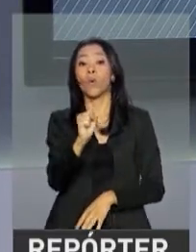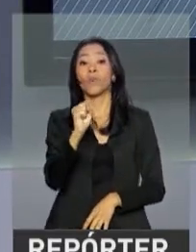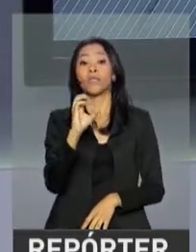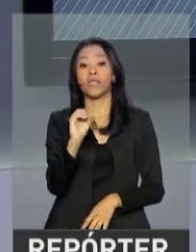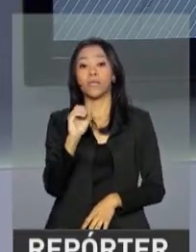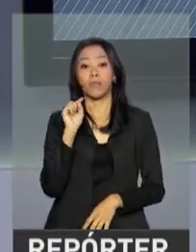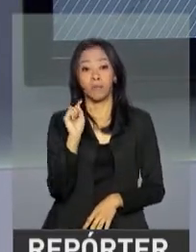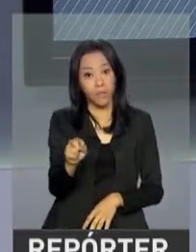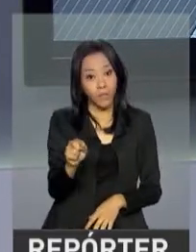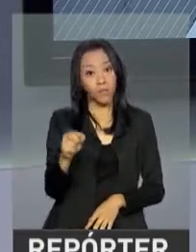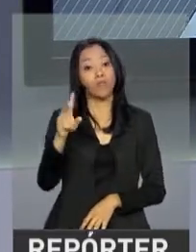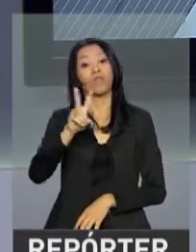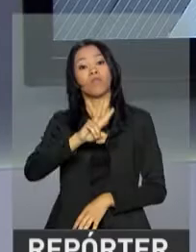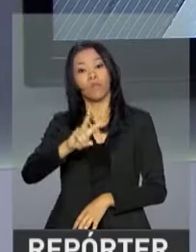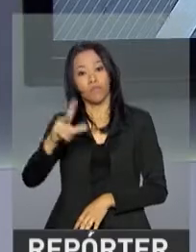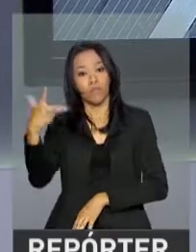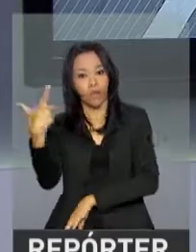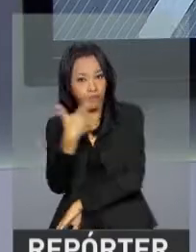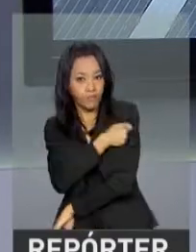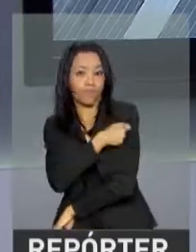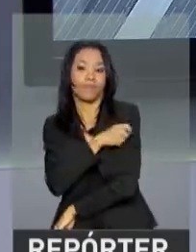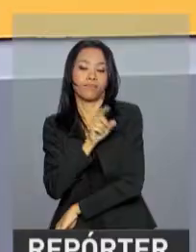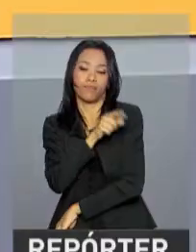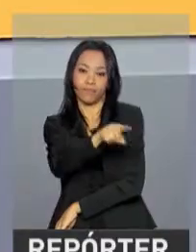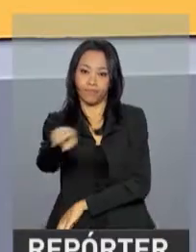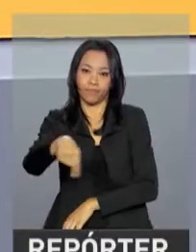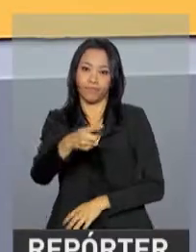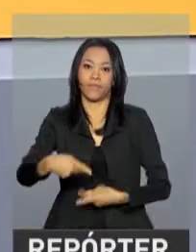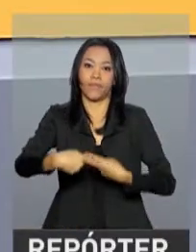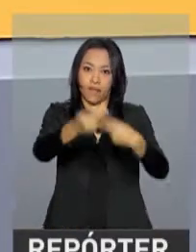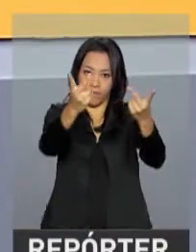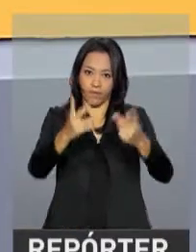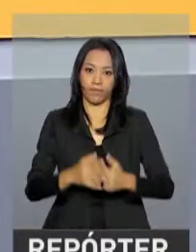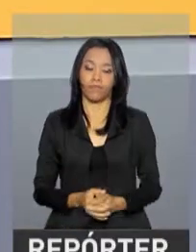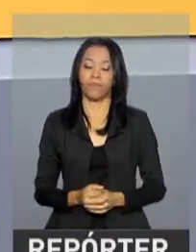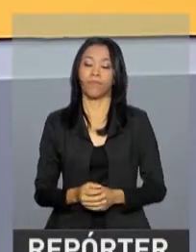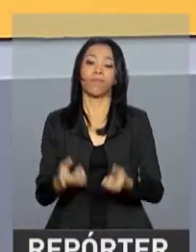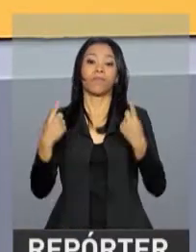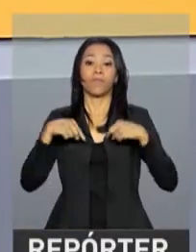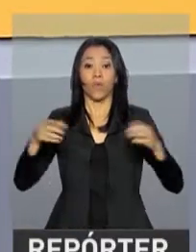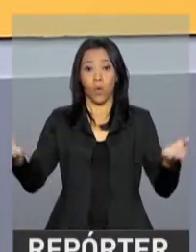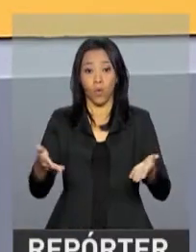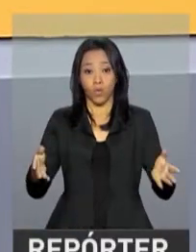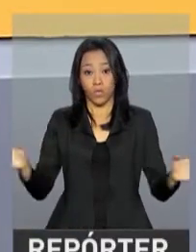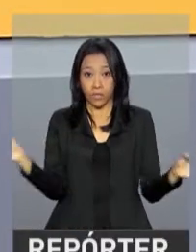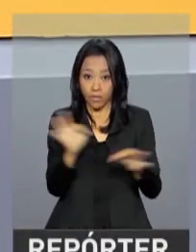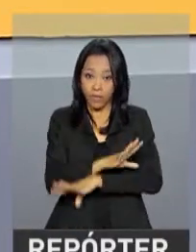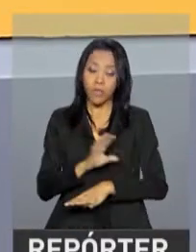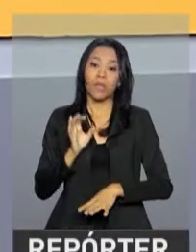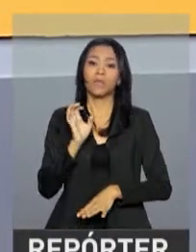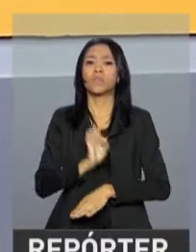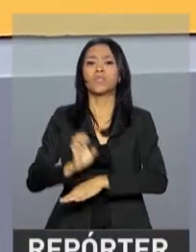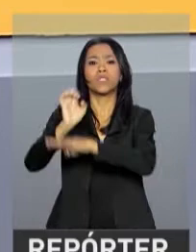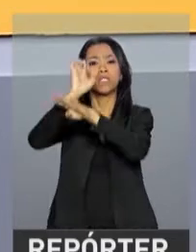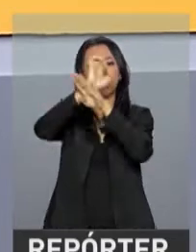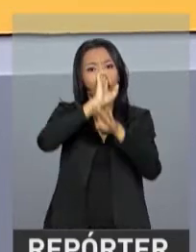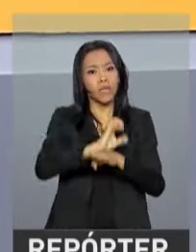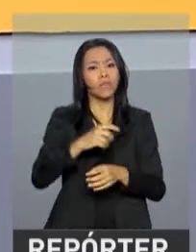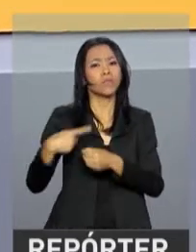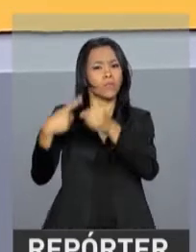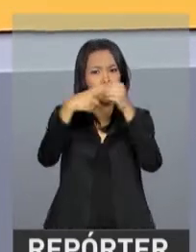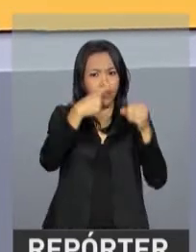da vacina tríplice vão ser enviadas ao estado. Termina hoje o prazo para os estados e municípios aderirem ao programa